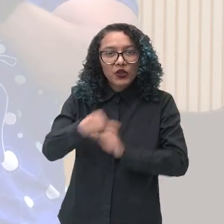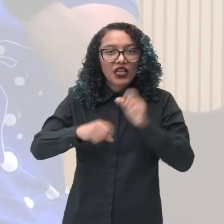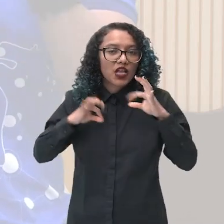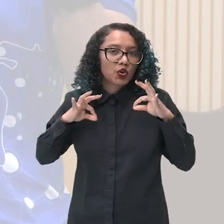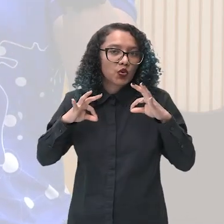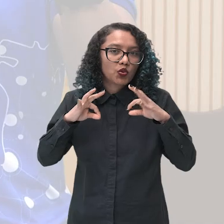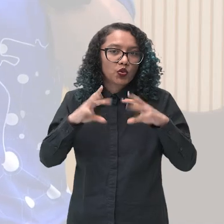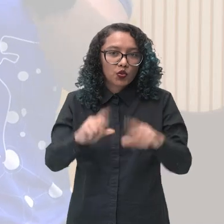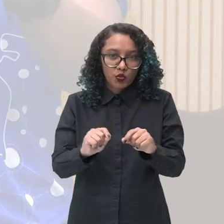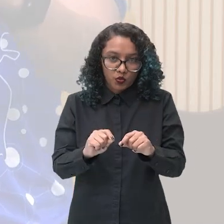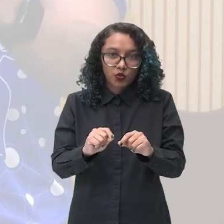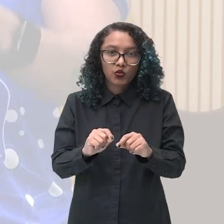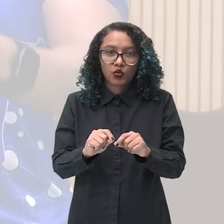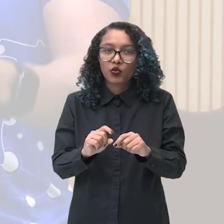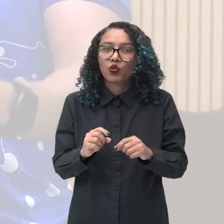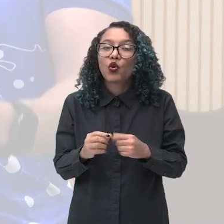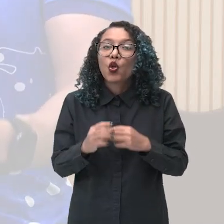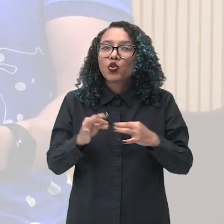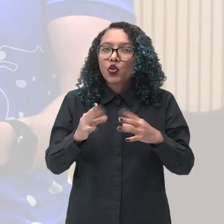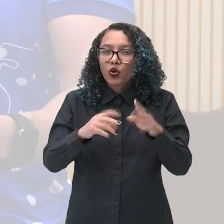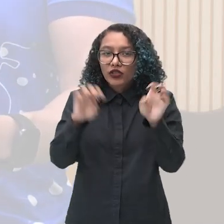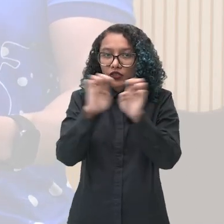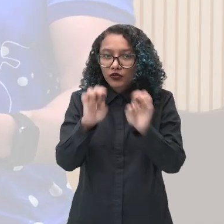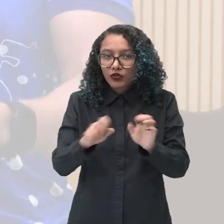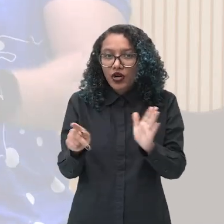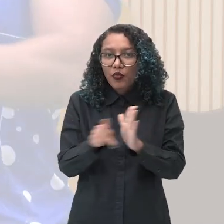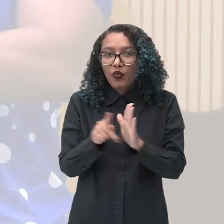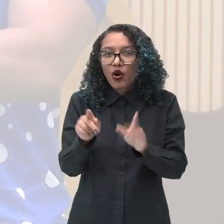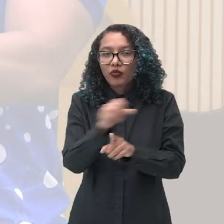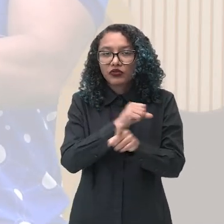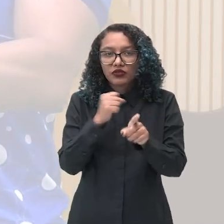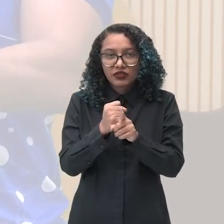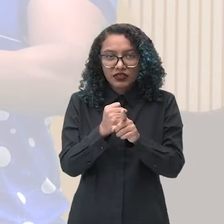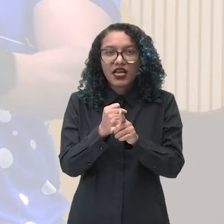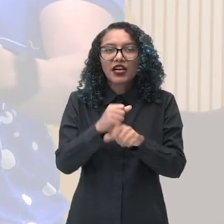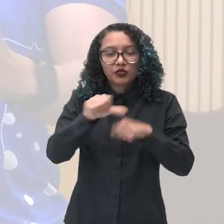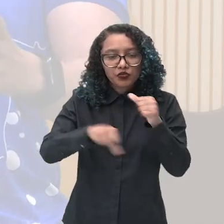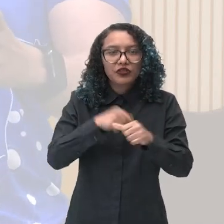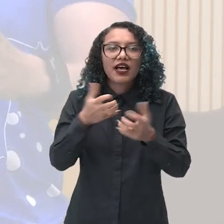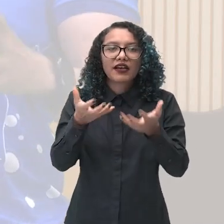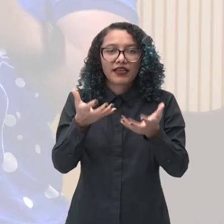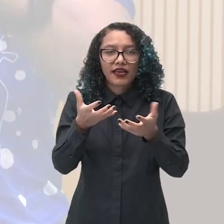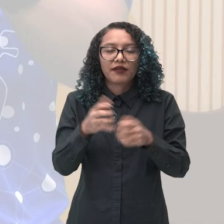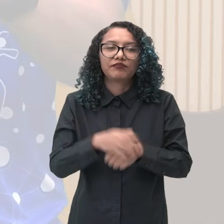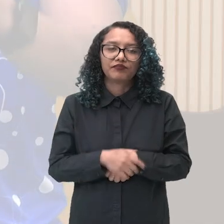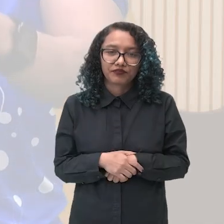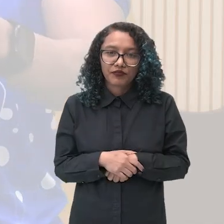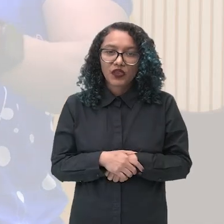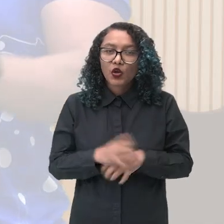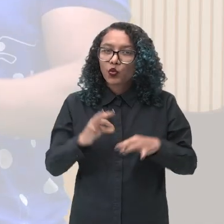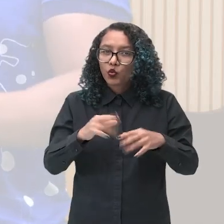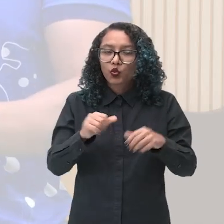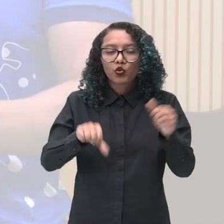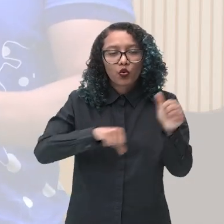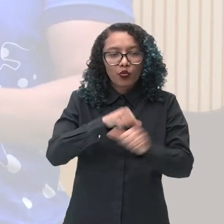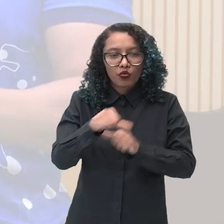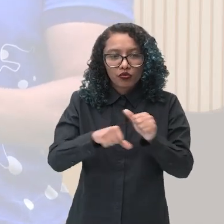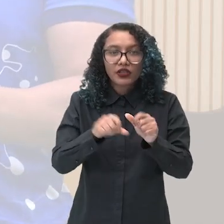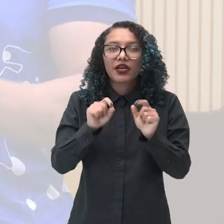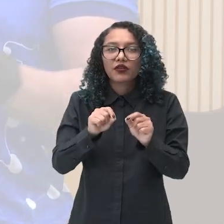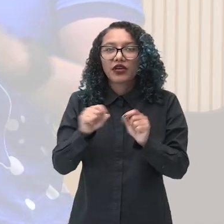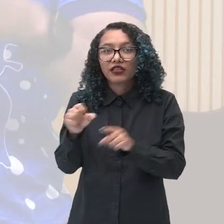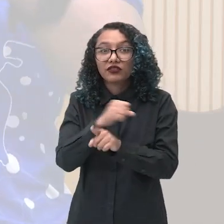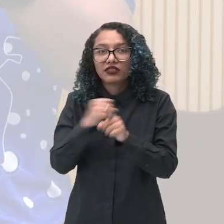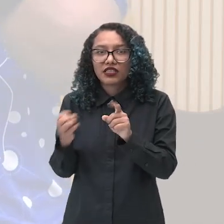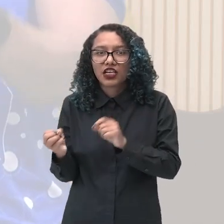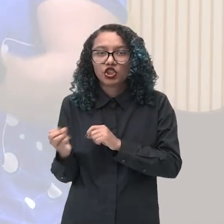Eles querem romper com a estrutura de organização social. Então, eles querem derrubar tudo e construir uma nova